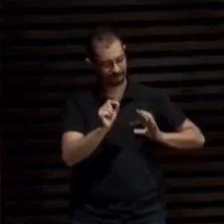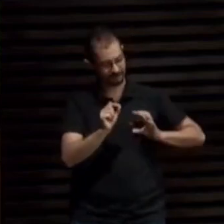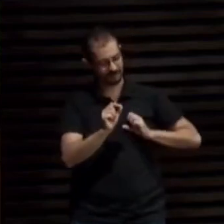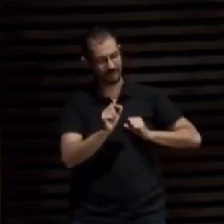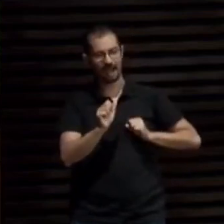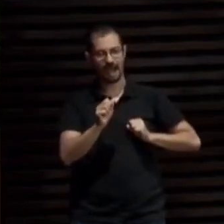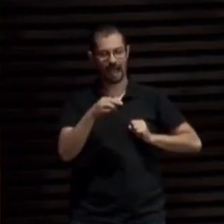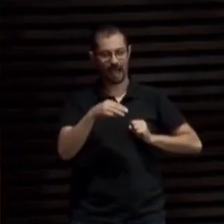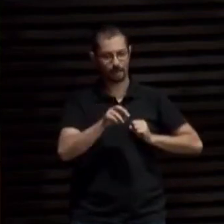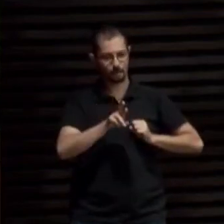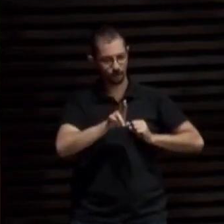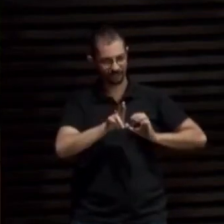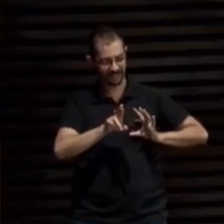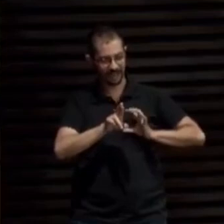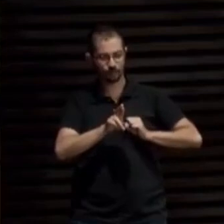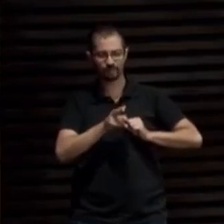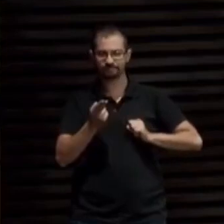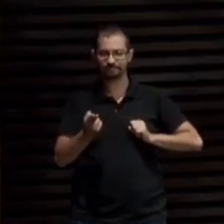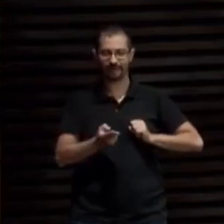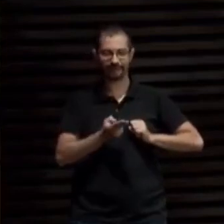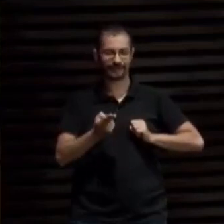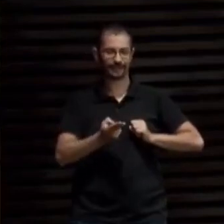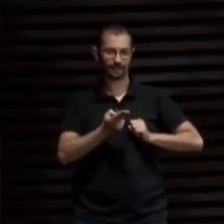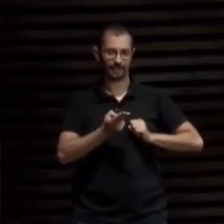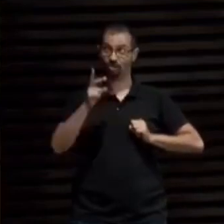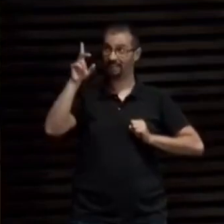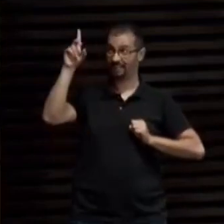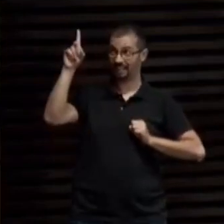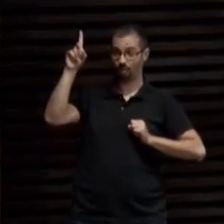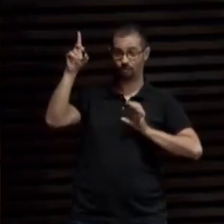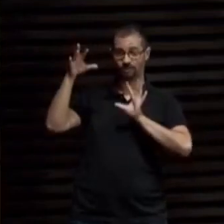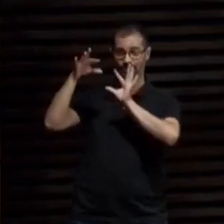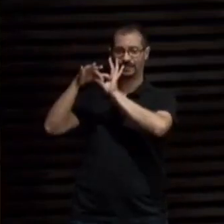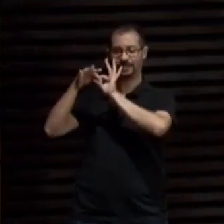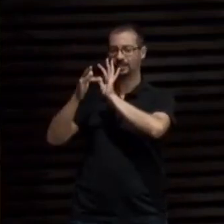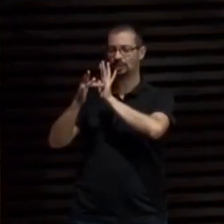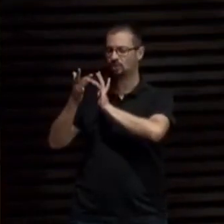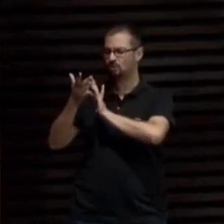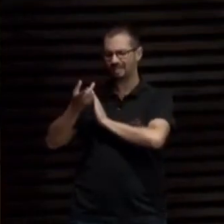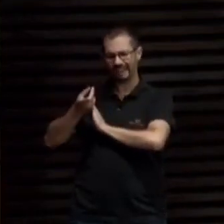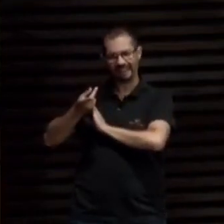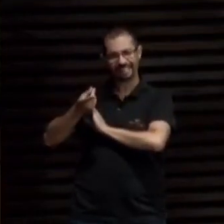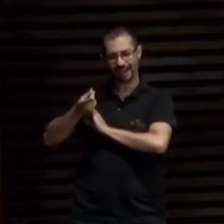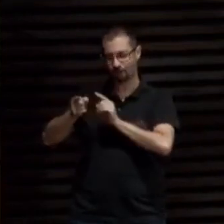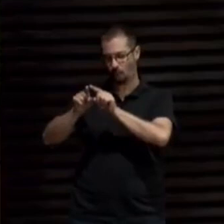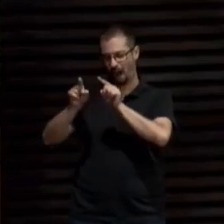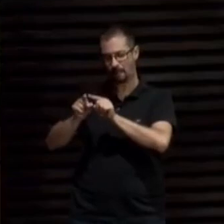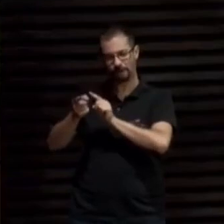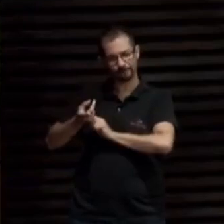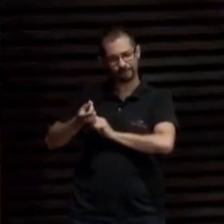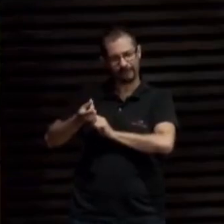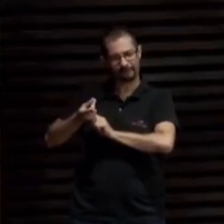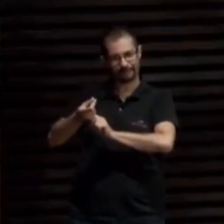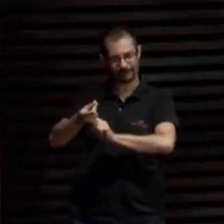que subsiste eternamente entre o Pai e o Filho. A marca registrada dos